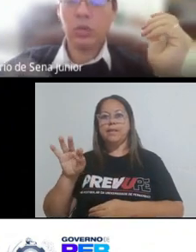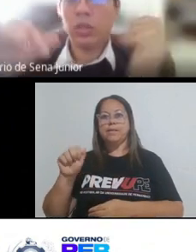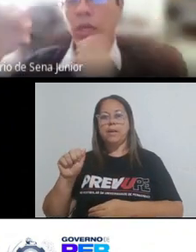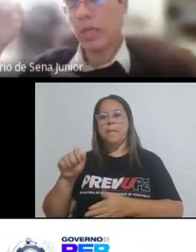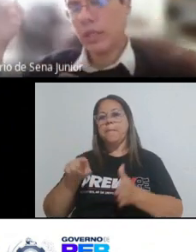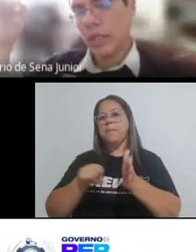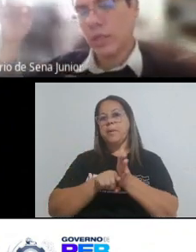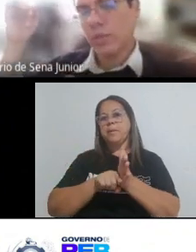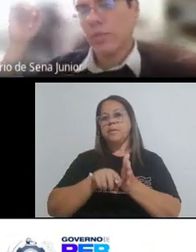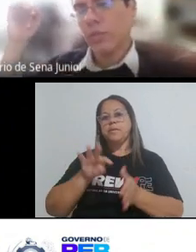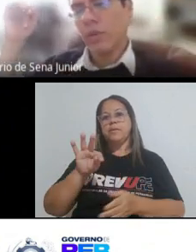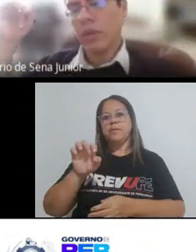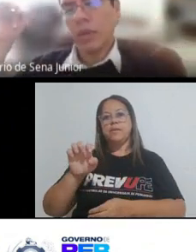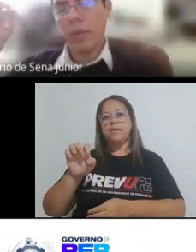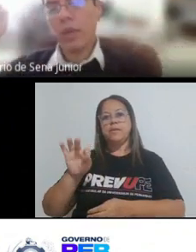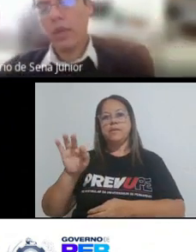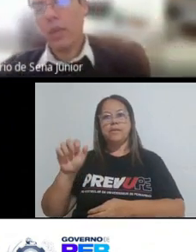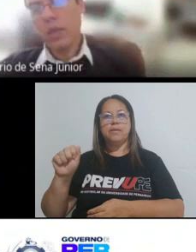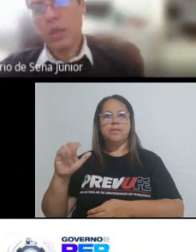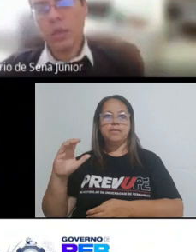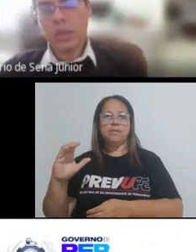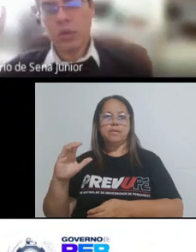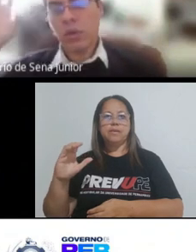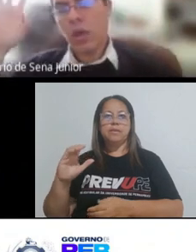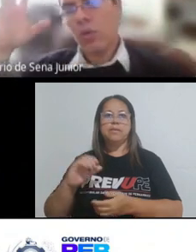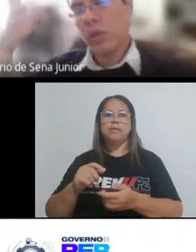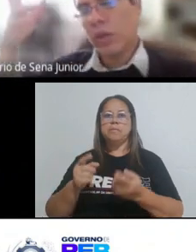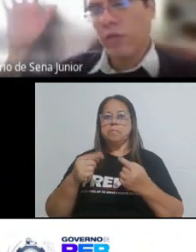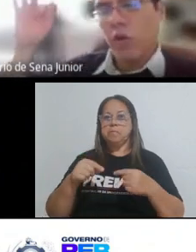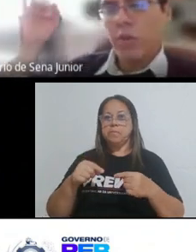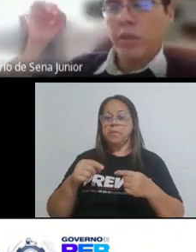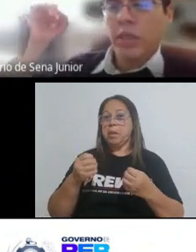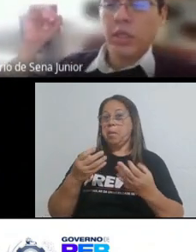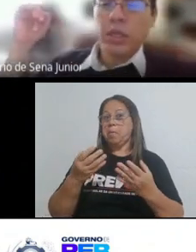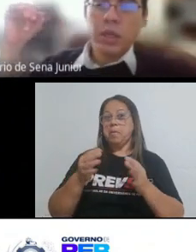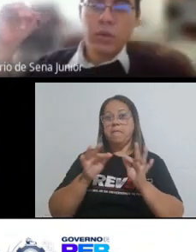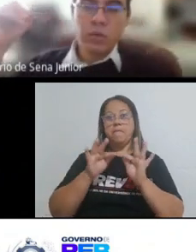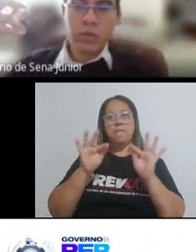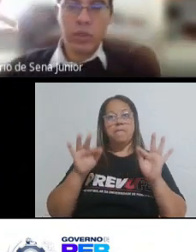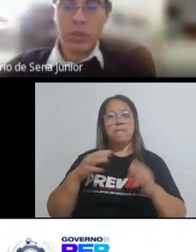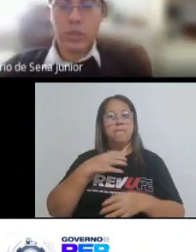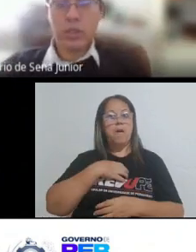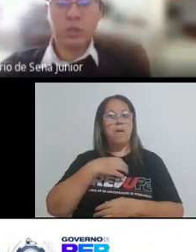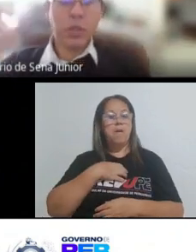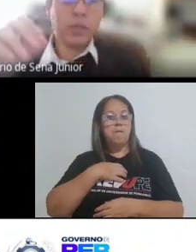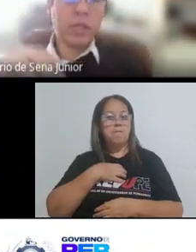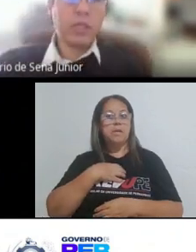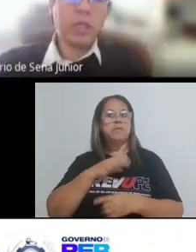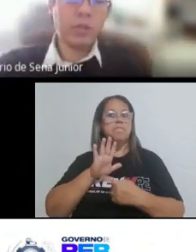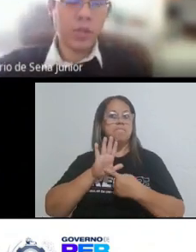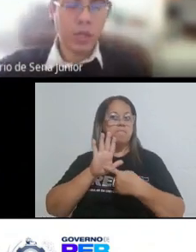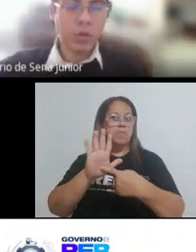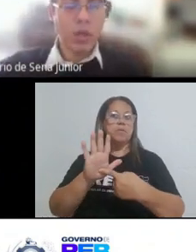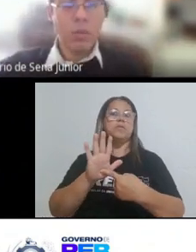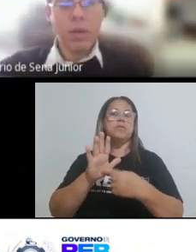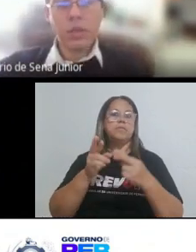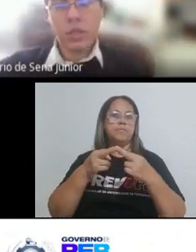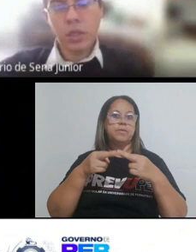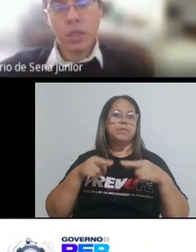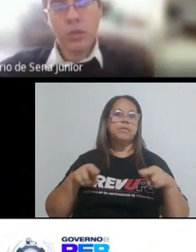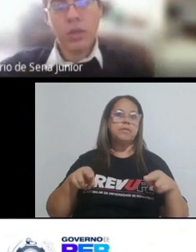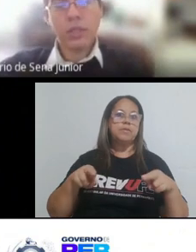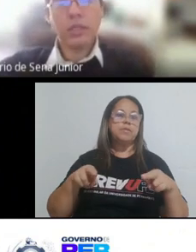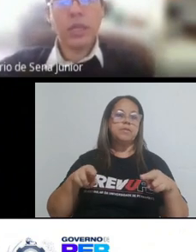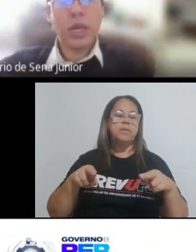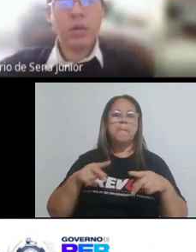cosseno de teta, c. Está bem? Então, é outra forma concisa de expressar esse resultado, mas